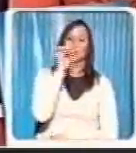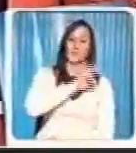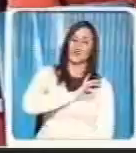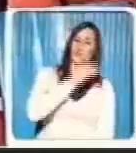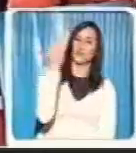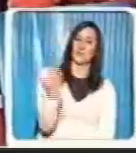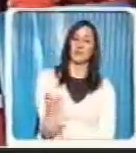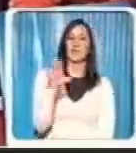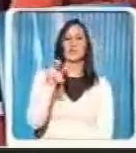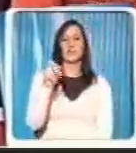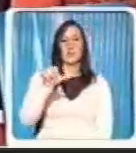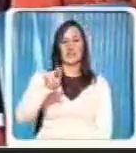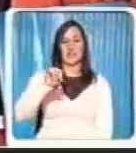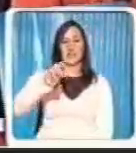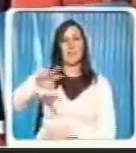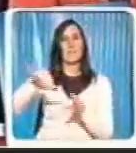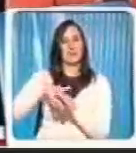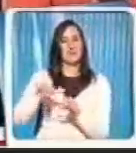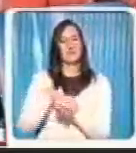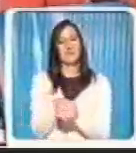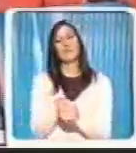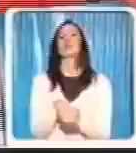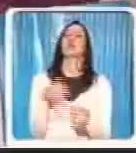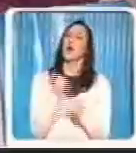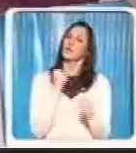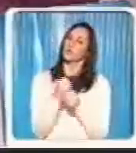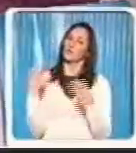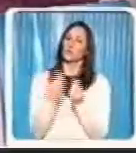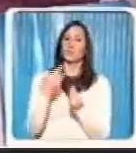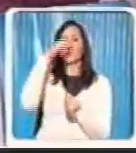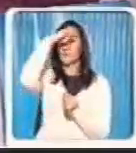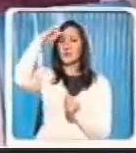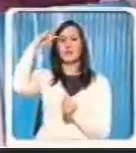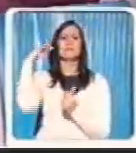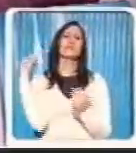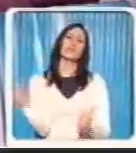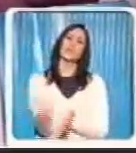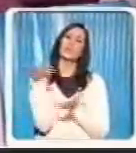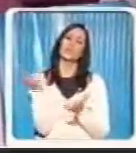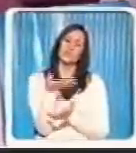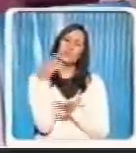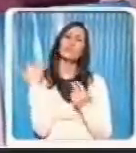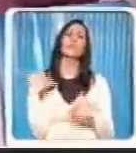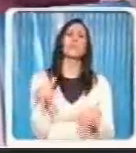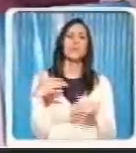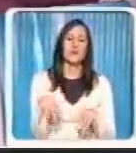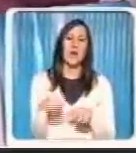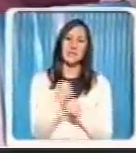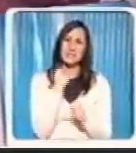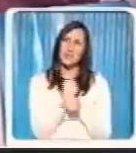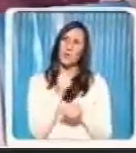Seja bem-vindo, Joaquim. Esteve ali em plena ação com Beatriz Costa. Ela! O que é que esteve a fazer? Esteve em plena ação com Beatriz